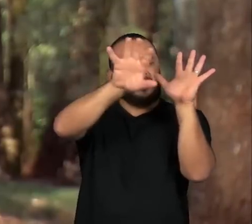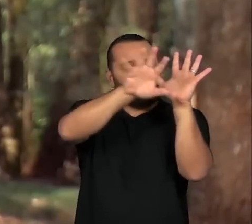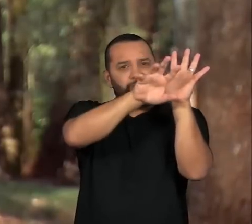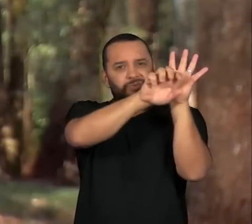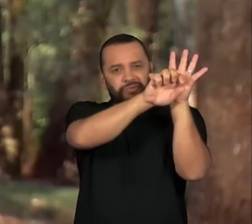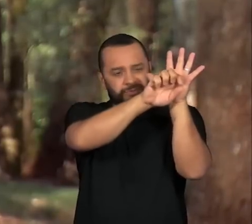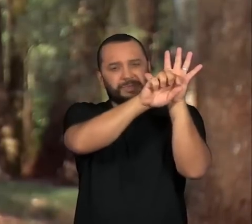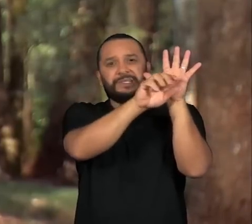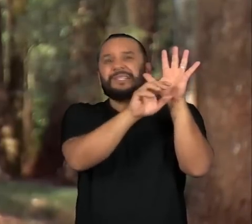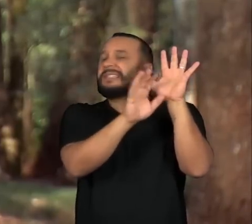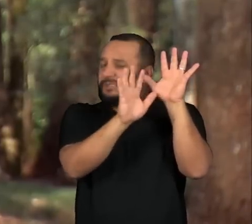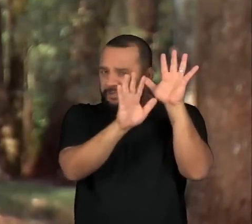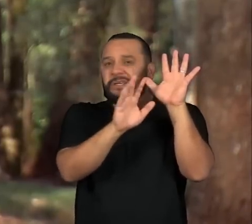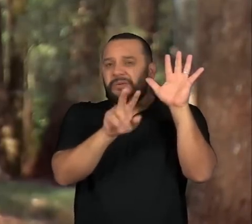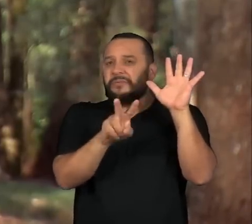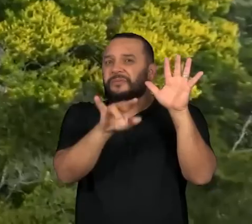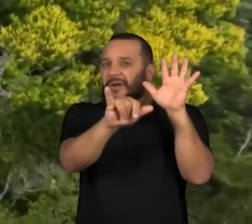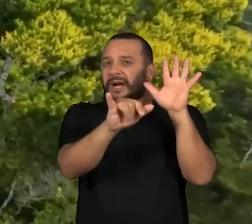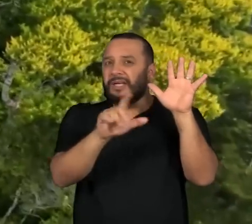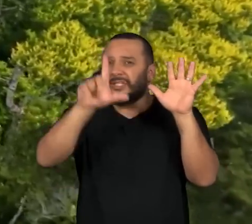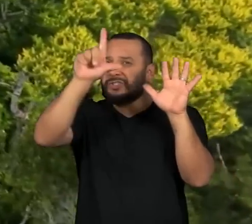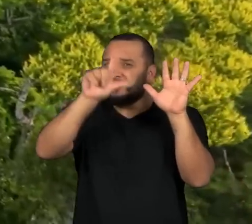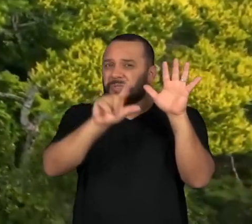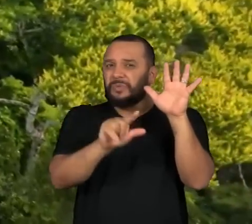projeções preocupam os cientistas.